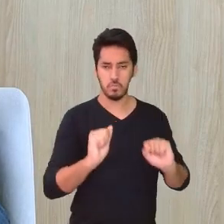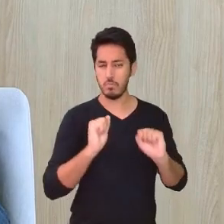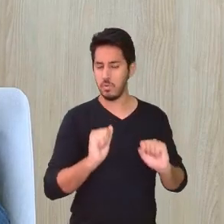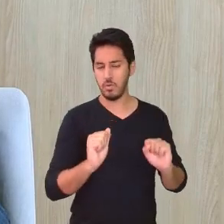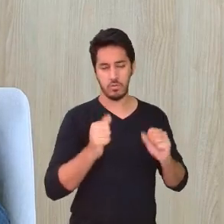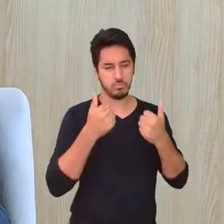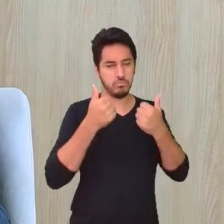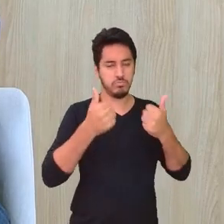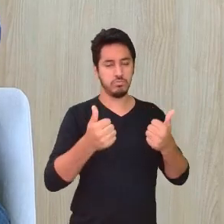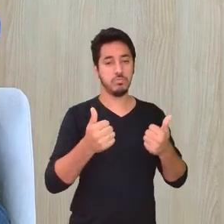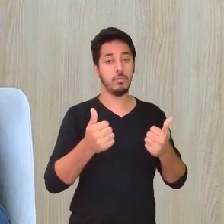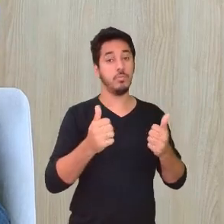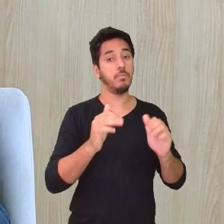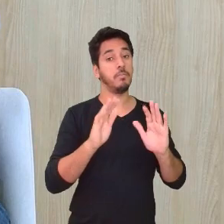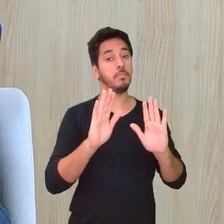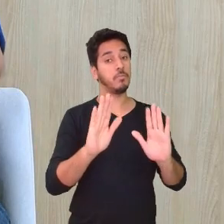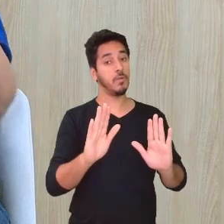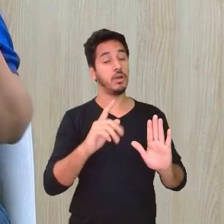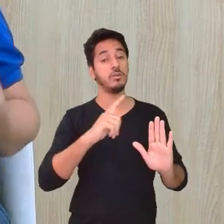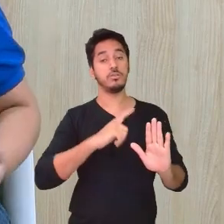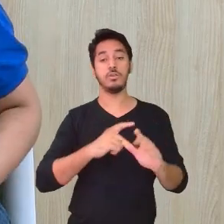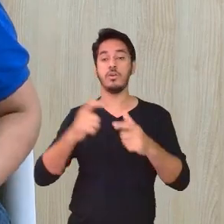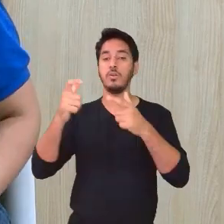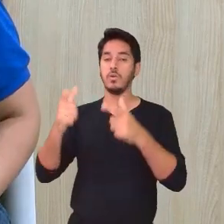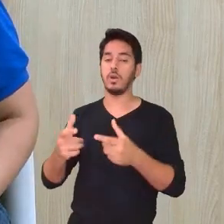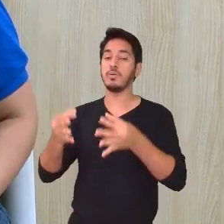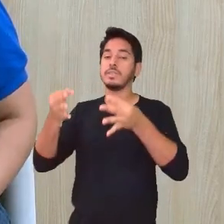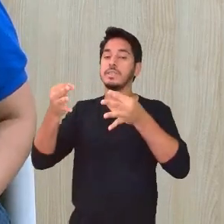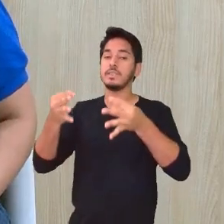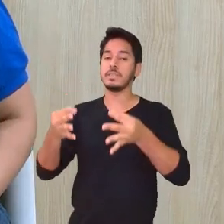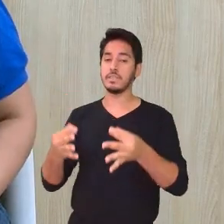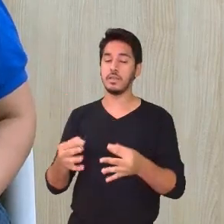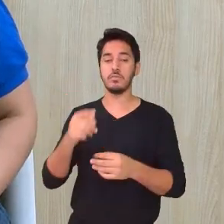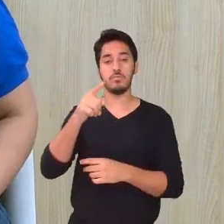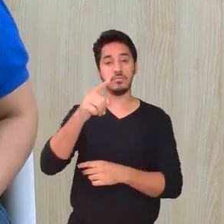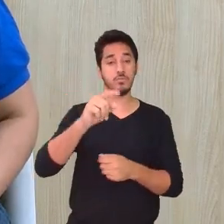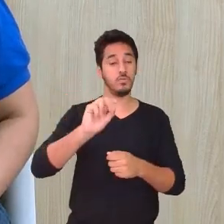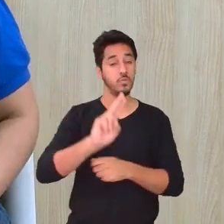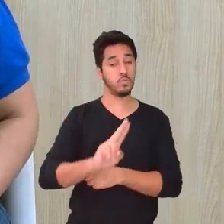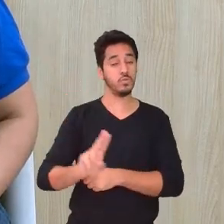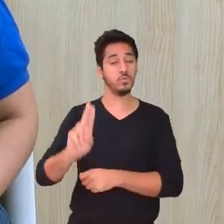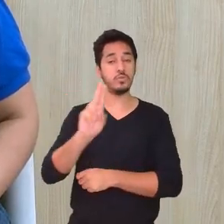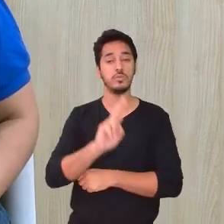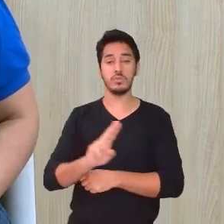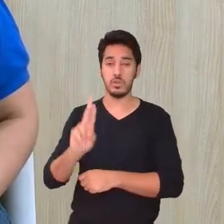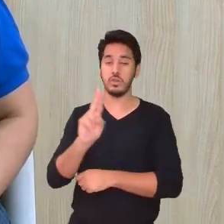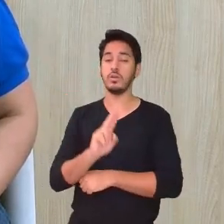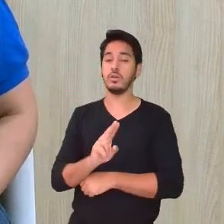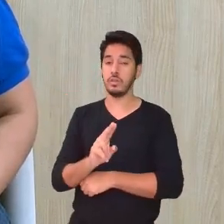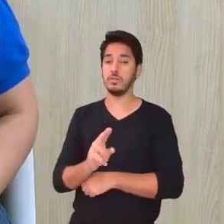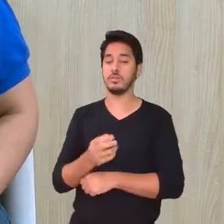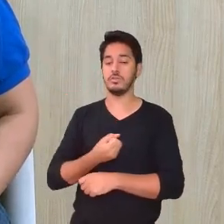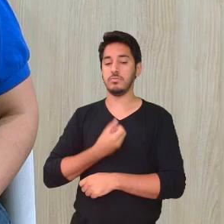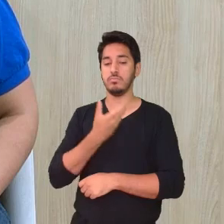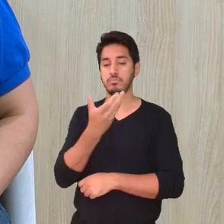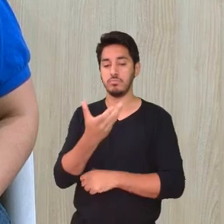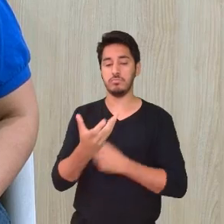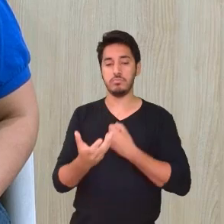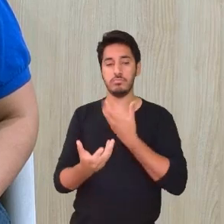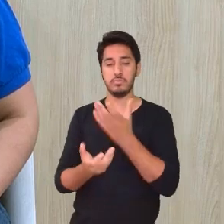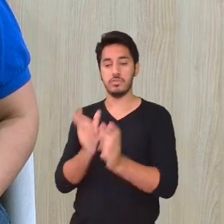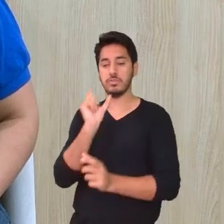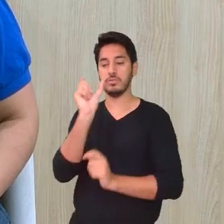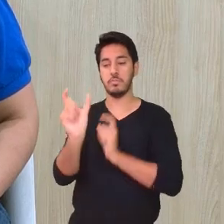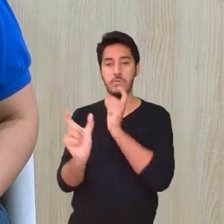tranquila. Só que existem locais adequados para você fazer uso dessas expressões, desses